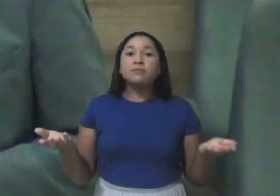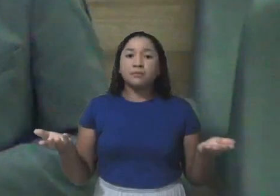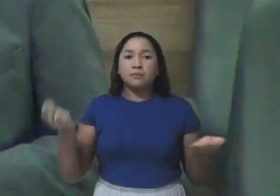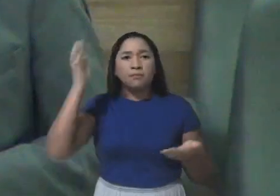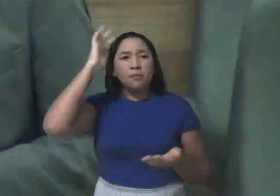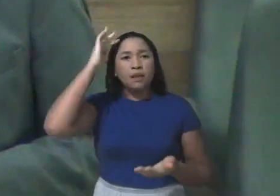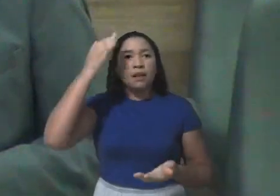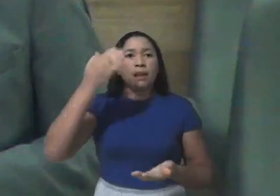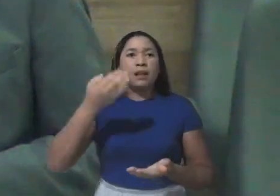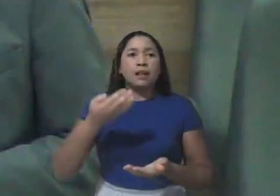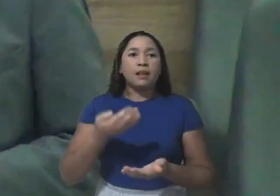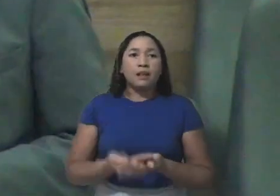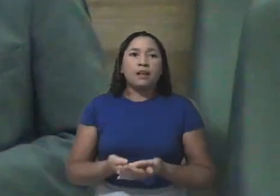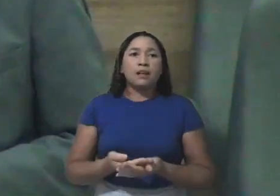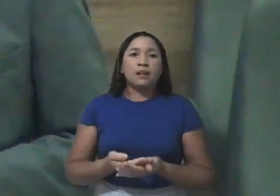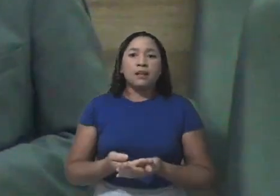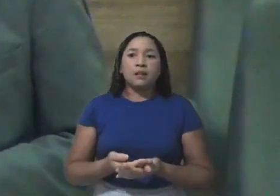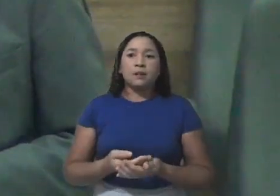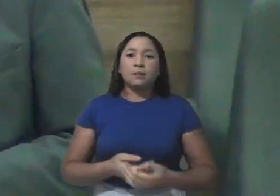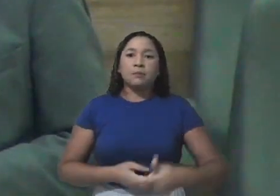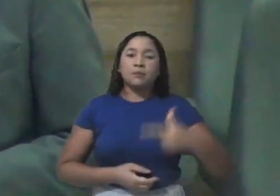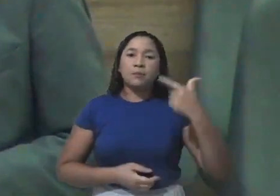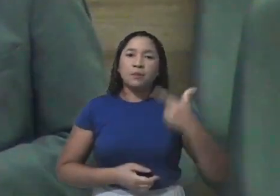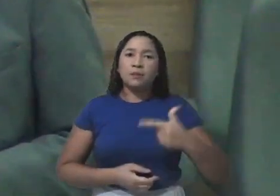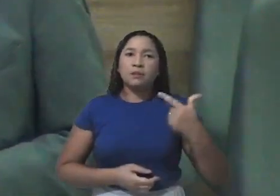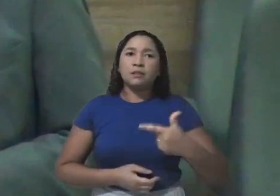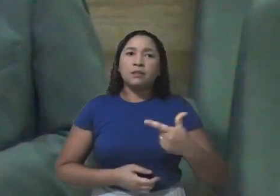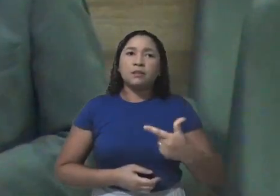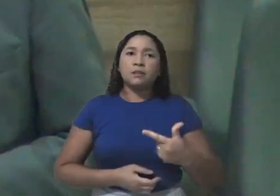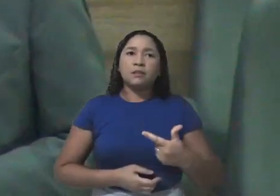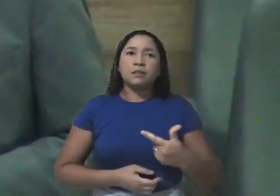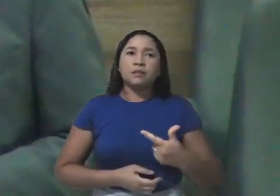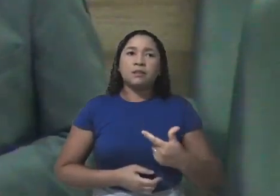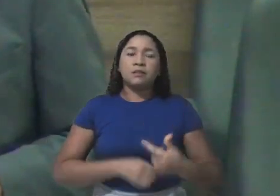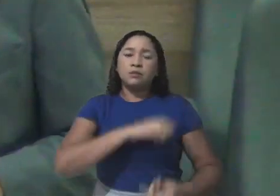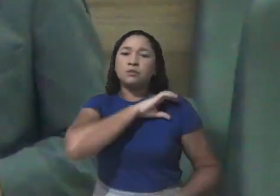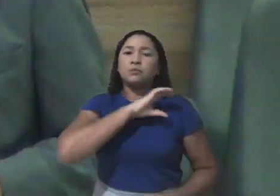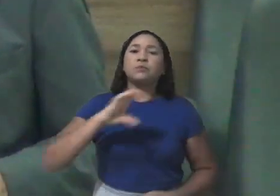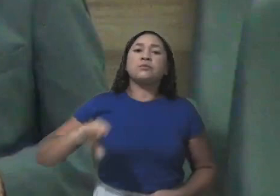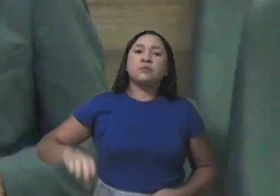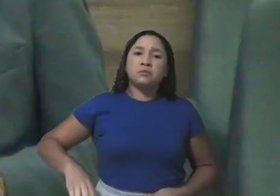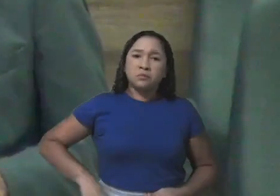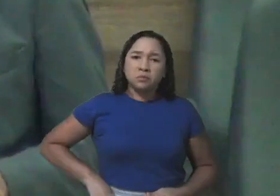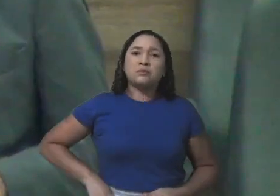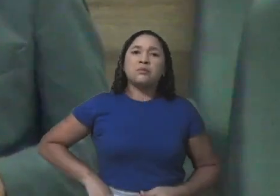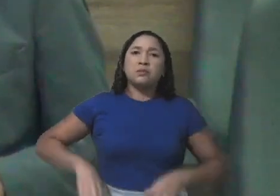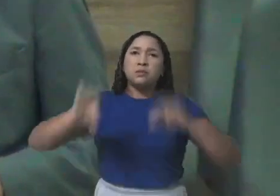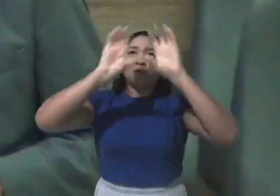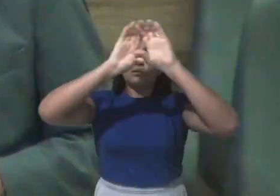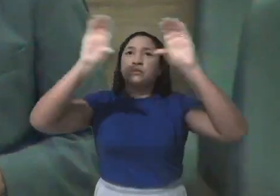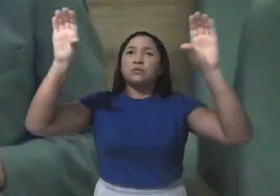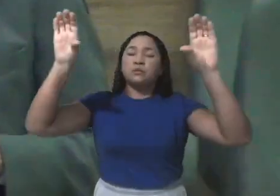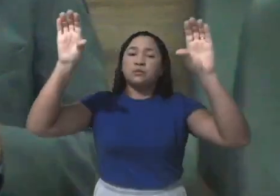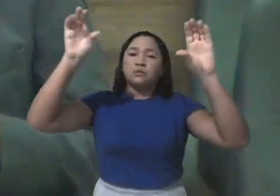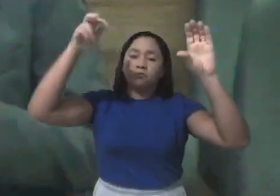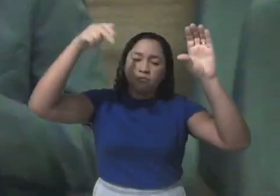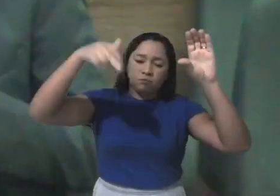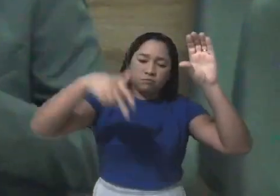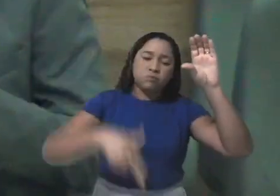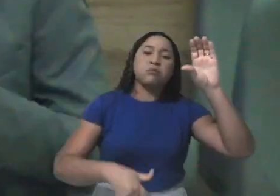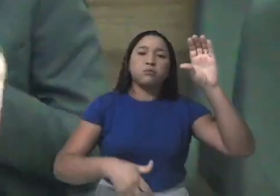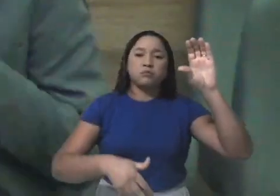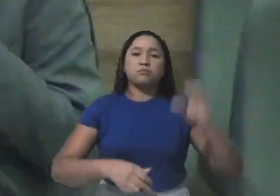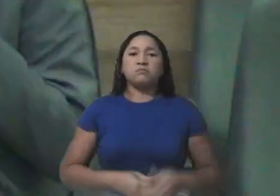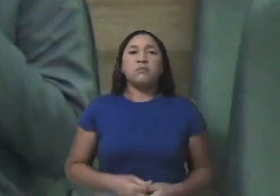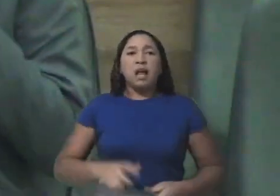cremos na segunda vinda de Cristo em quantas fases? 2 fases. Há muitas doutrinas por aí, há muitos